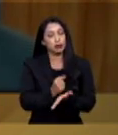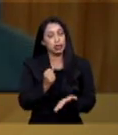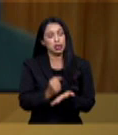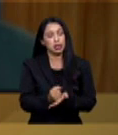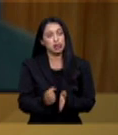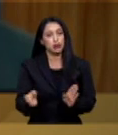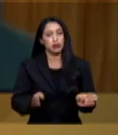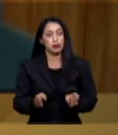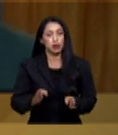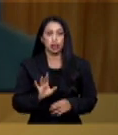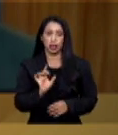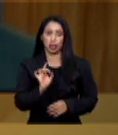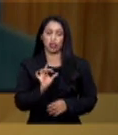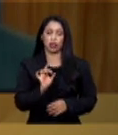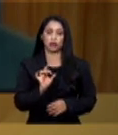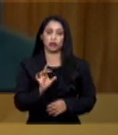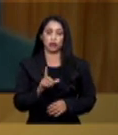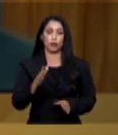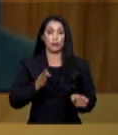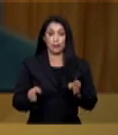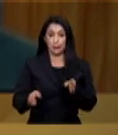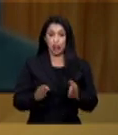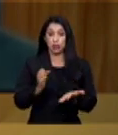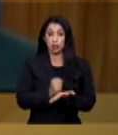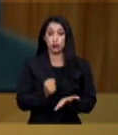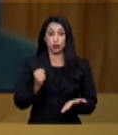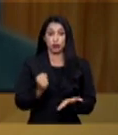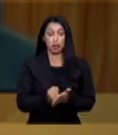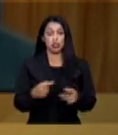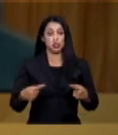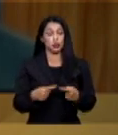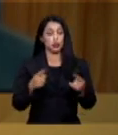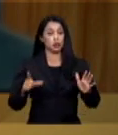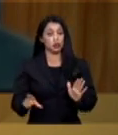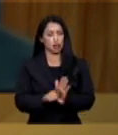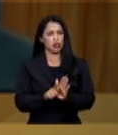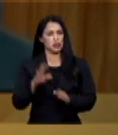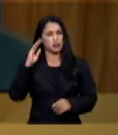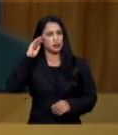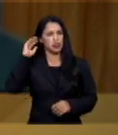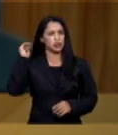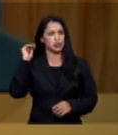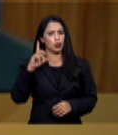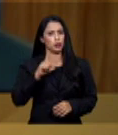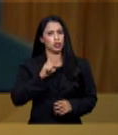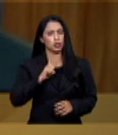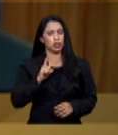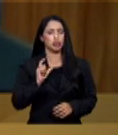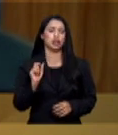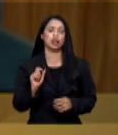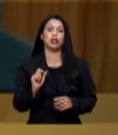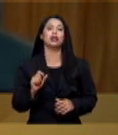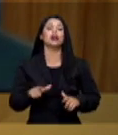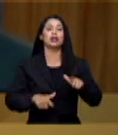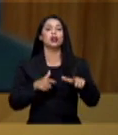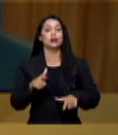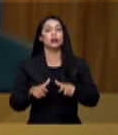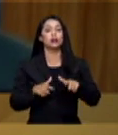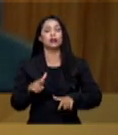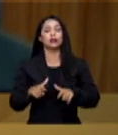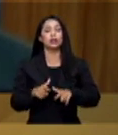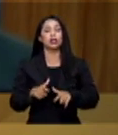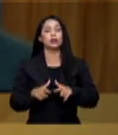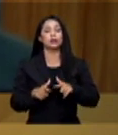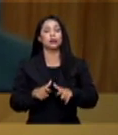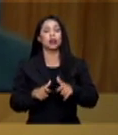necessário que não apenas seja estipulado o prazo de contratação em lei, mas principalmente que o serviço a ser prestado revista-se